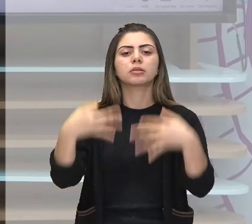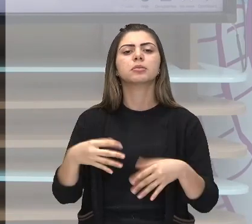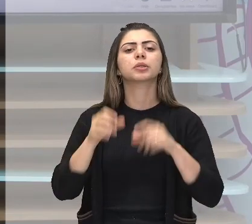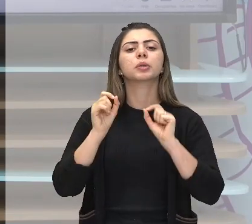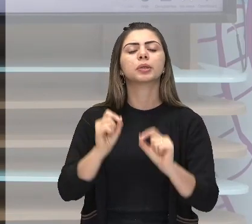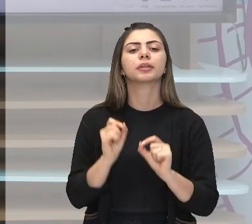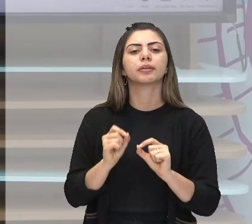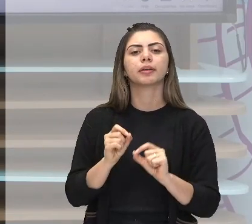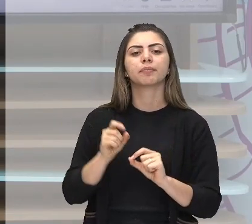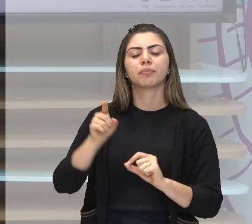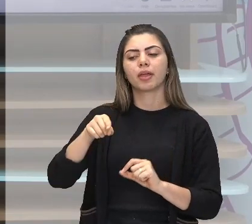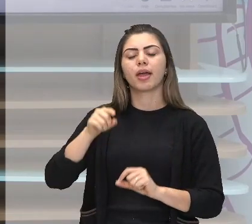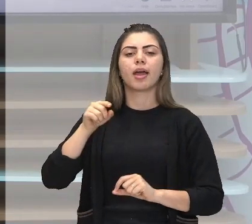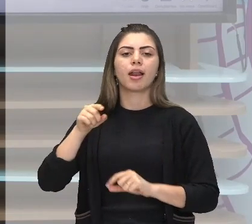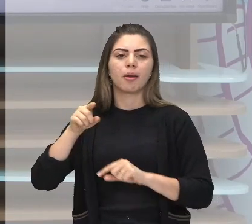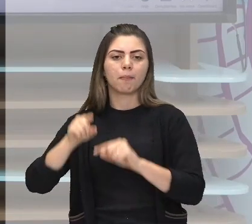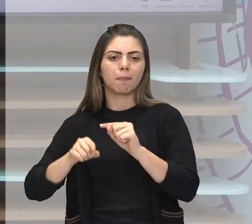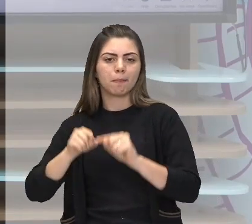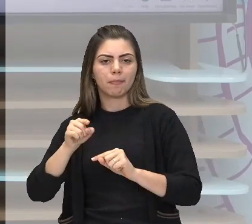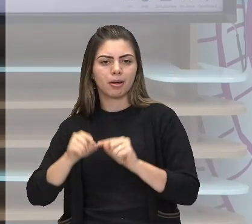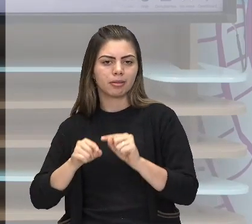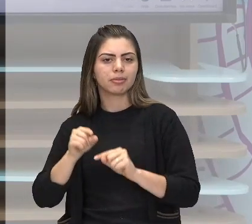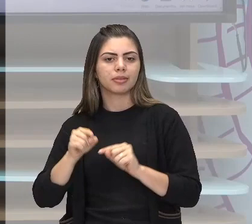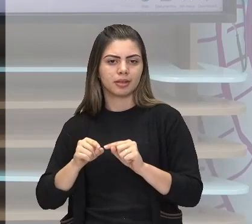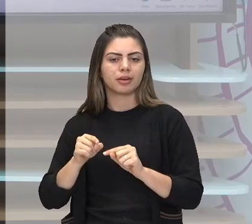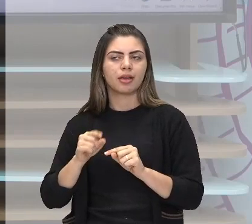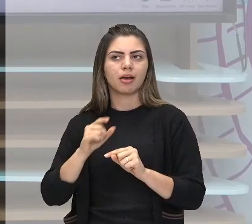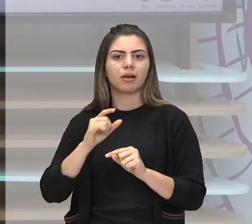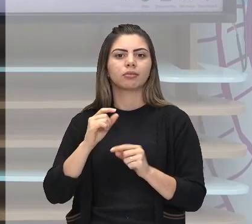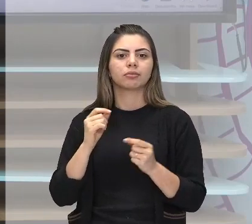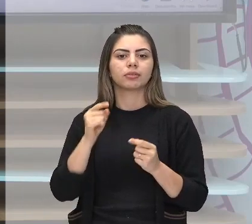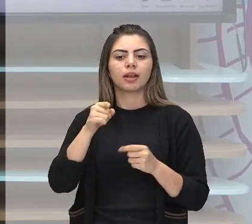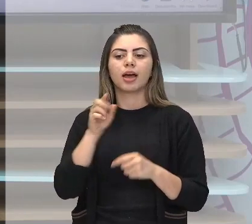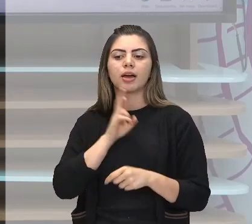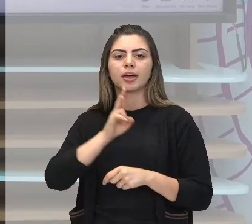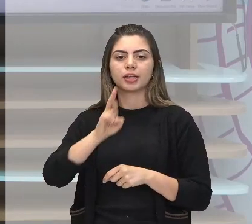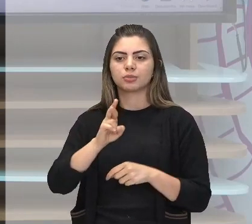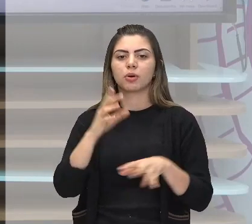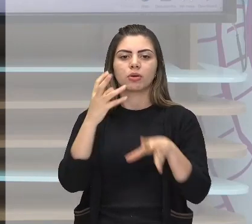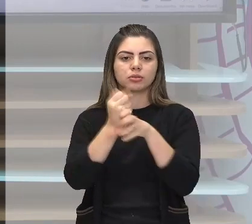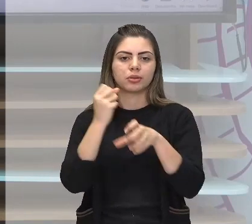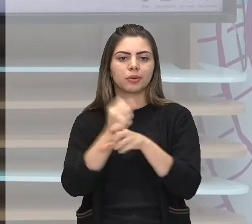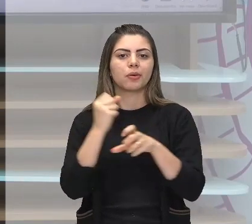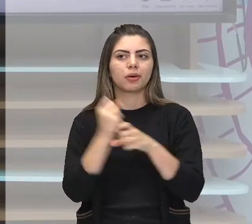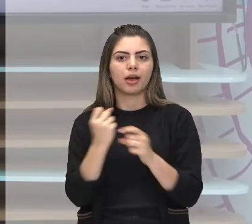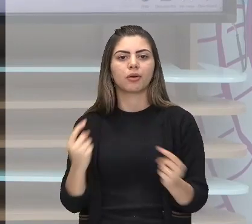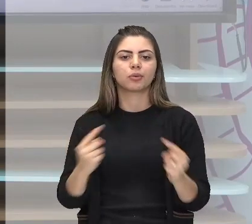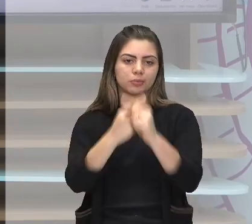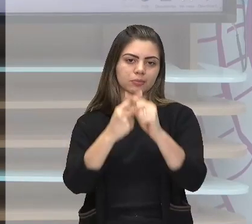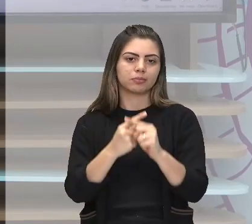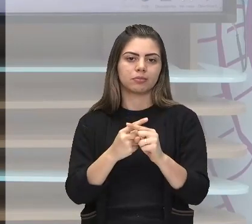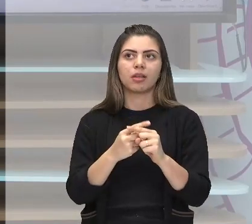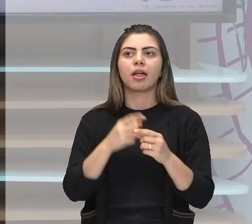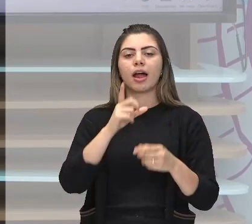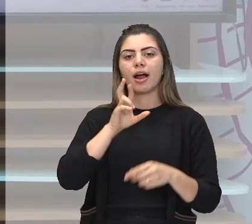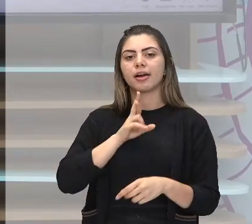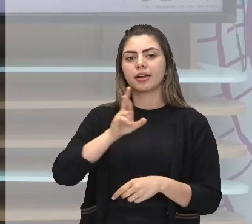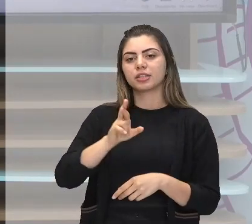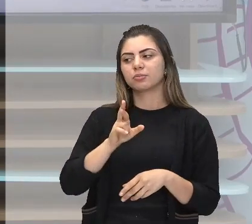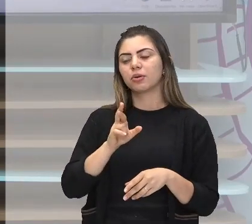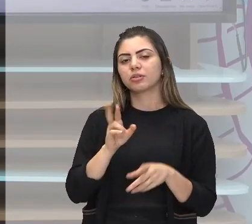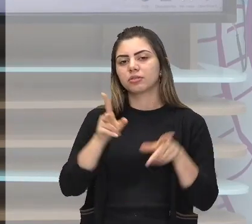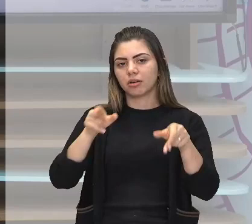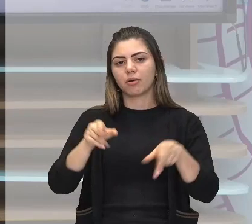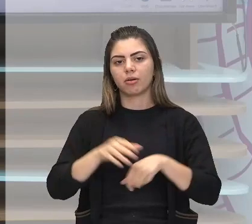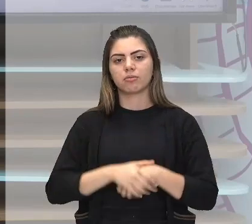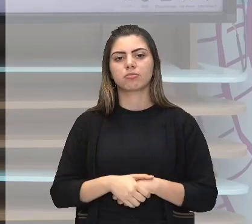produto dos meios é igual ao produto dos extremos, ou vice-versa. O produto dos extremos é igual ao produto dos